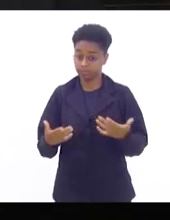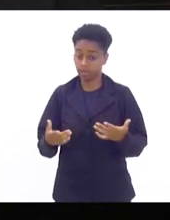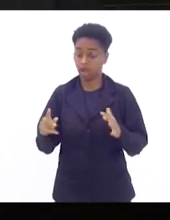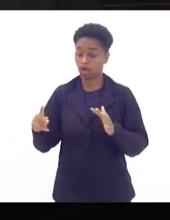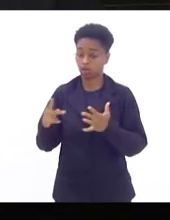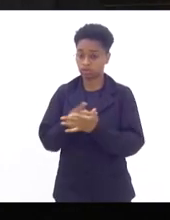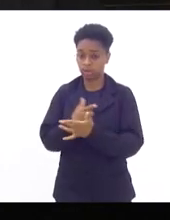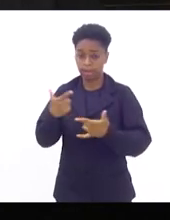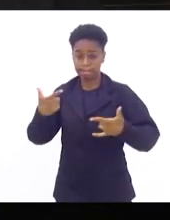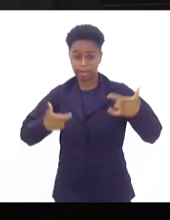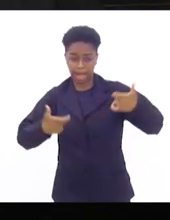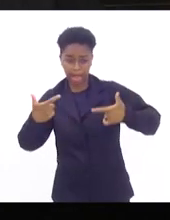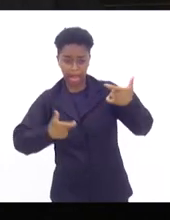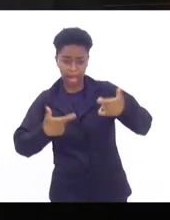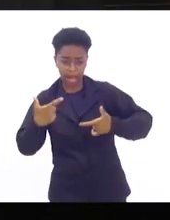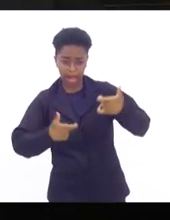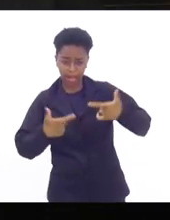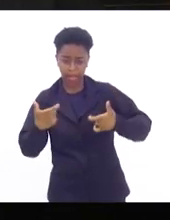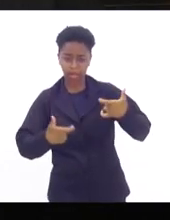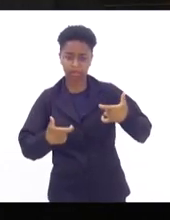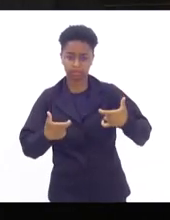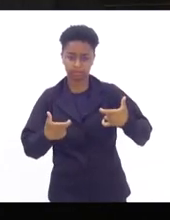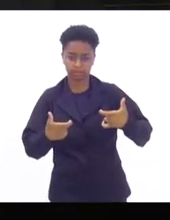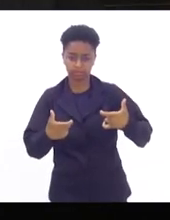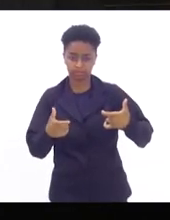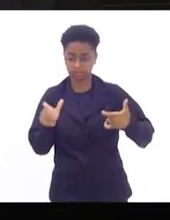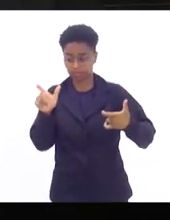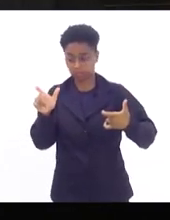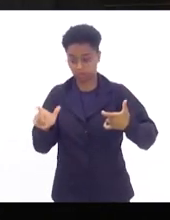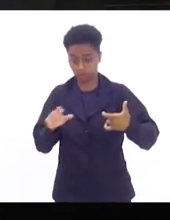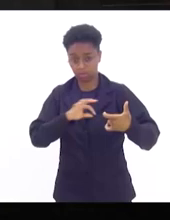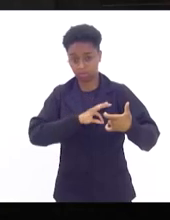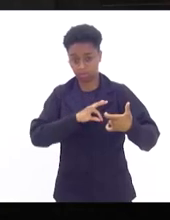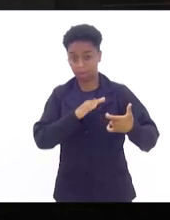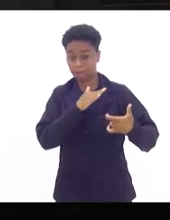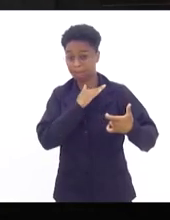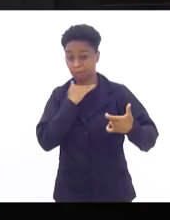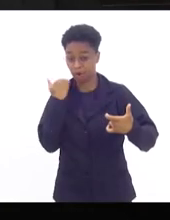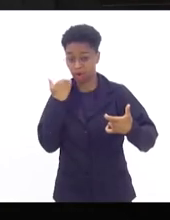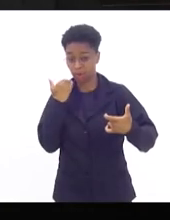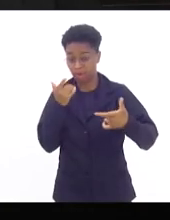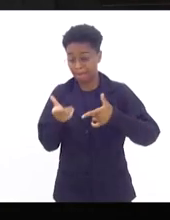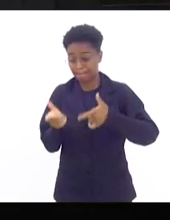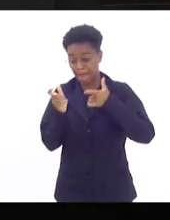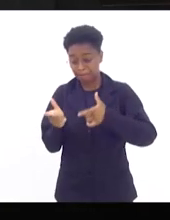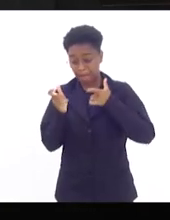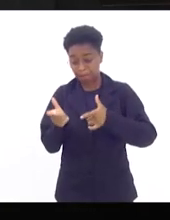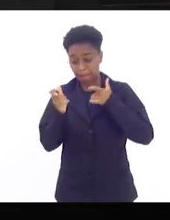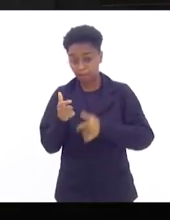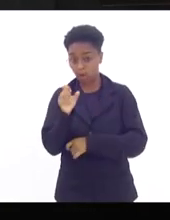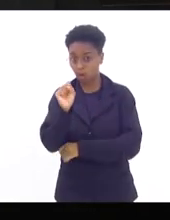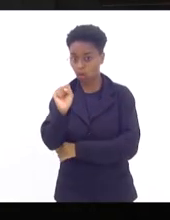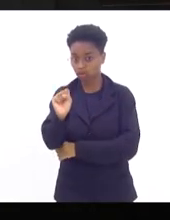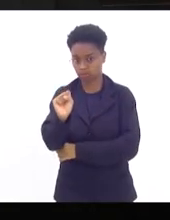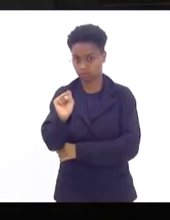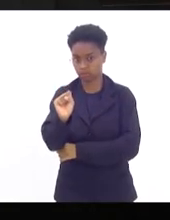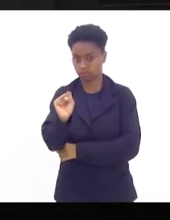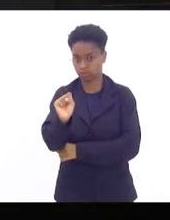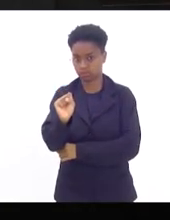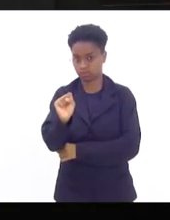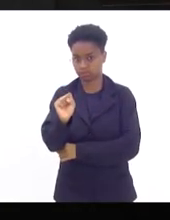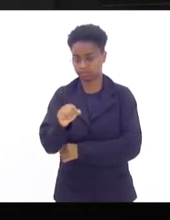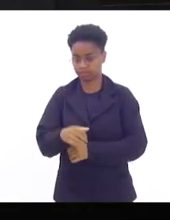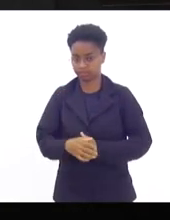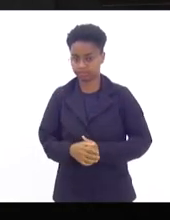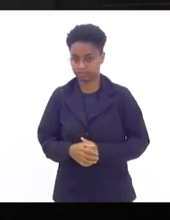de tiros e o sargento morreu com 8 tiros. Eu